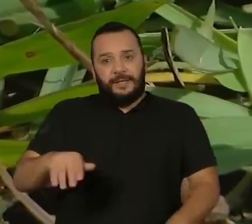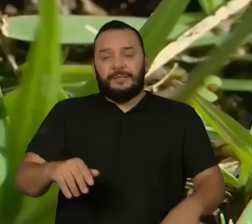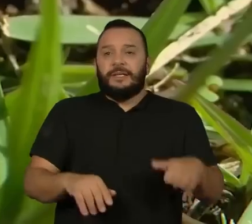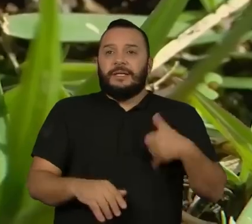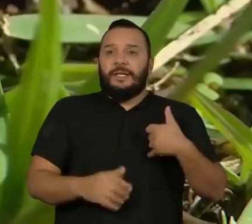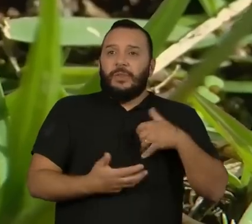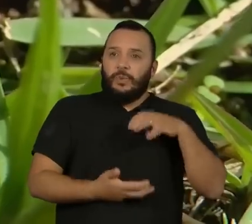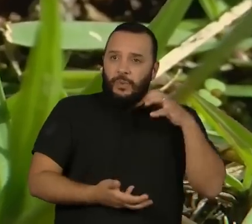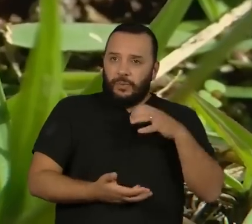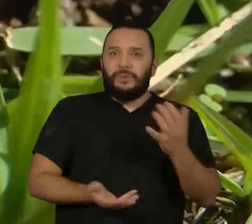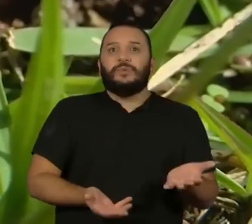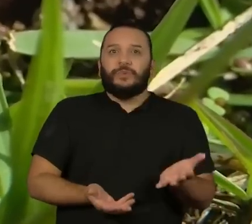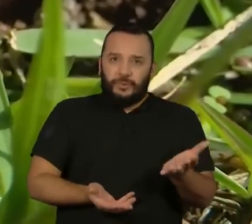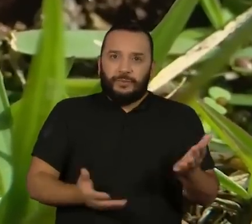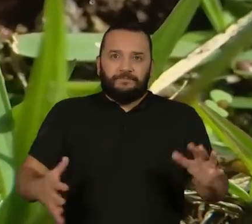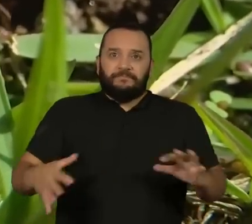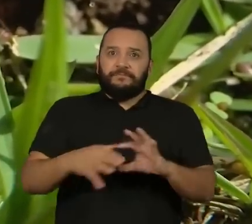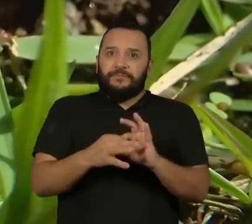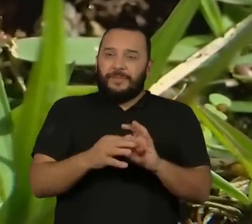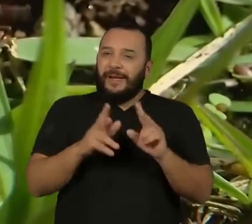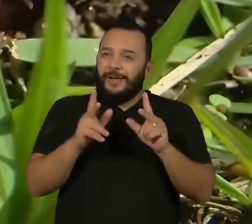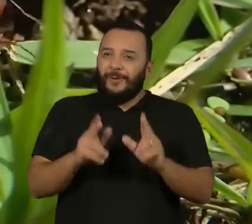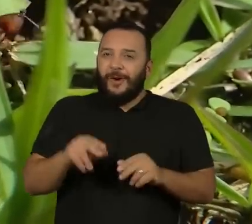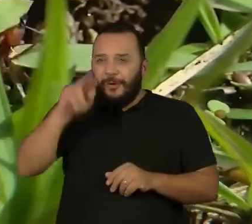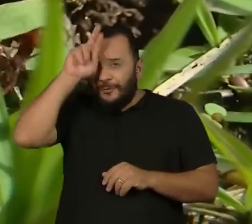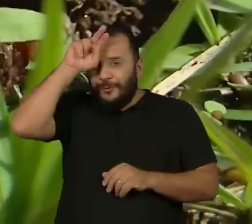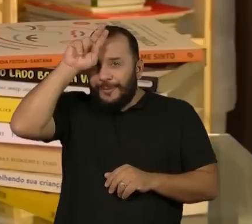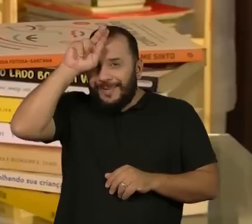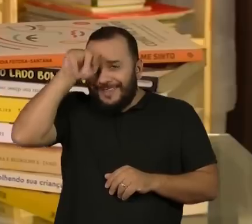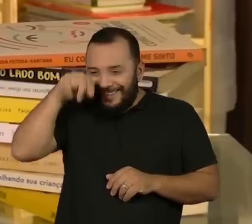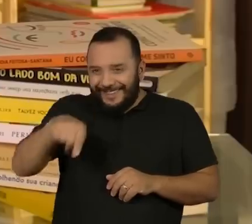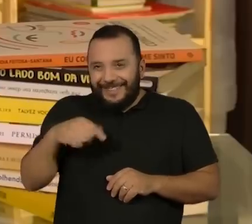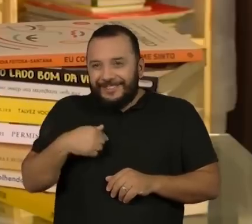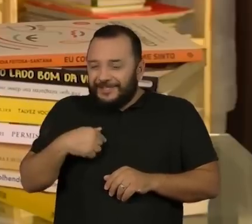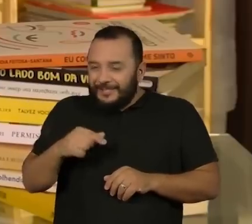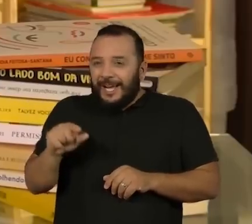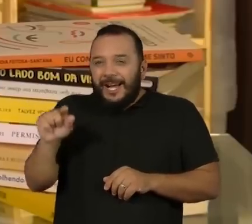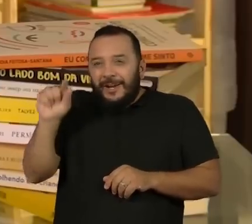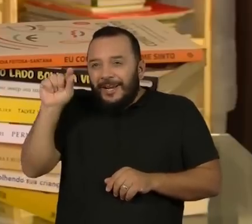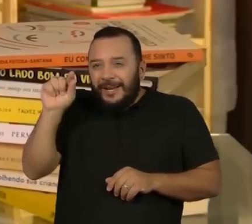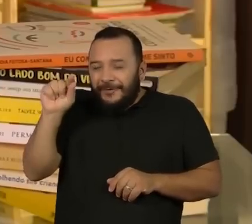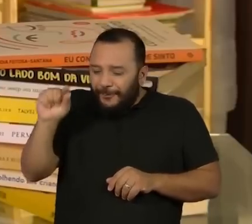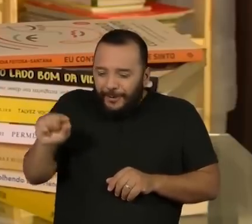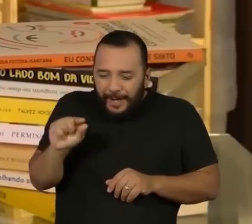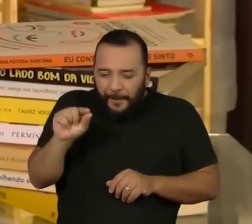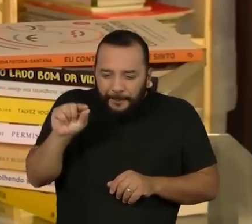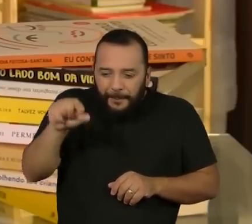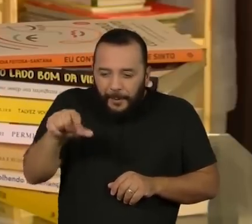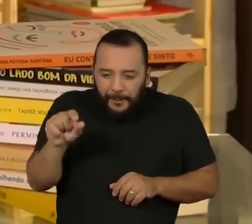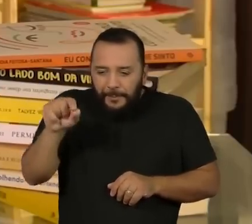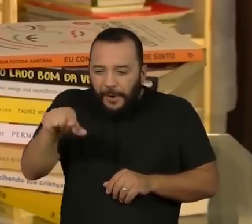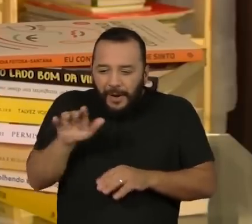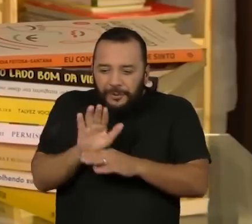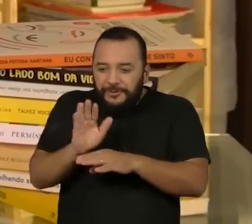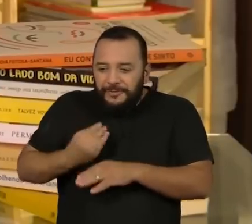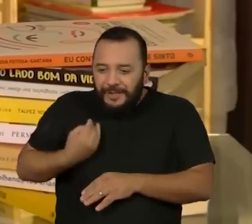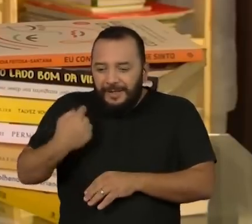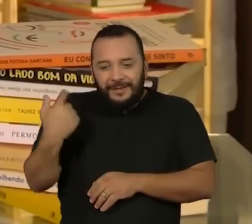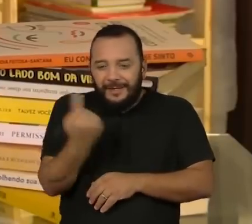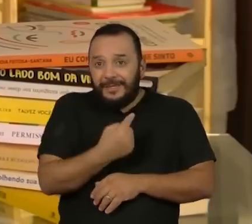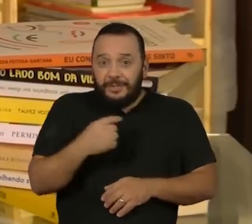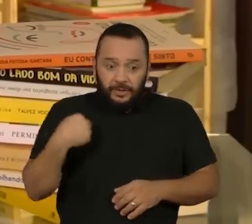formiguinha mesmo, né? É como se a gente visse cada folhinha sendo buscada e sendo inserida num contexto diferente para a vida deles.